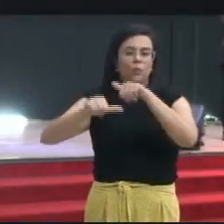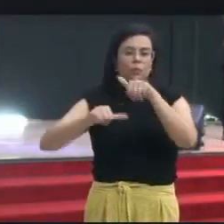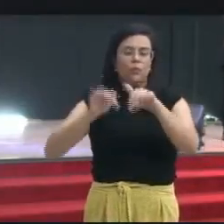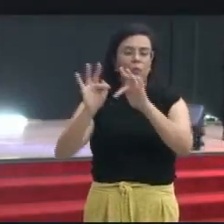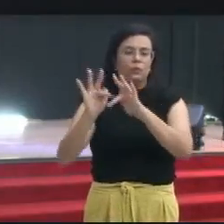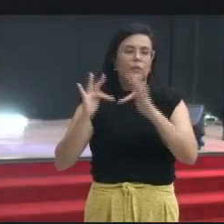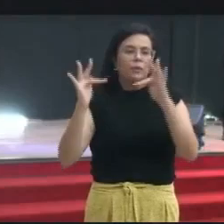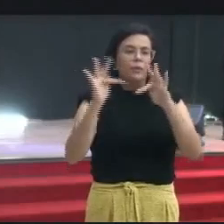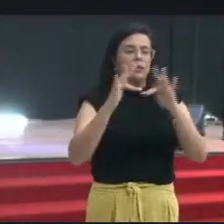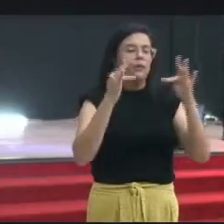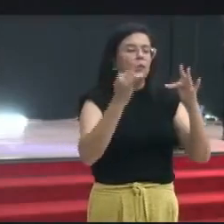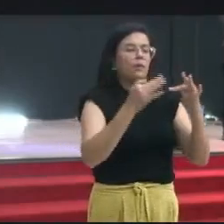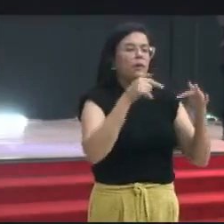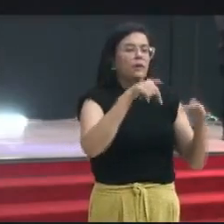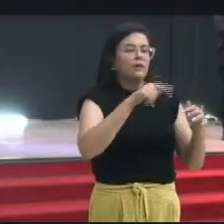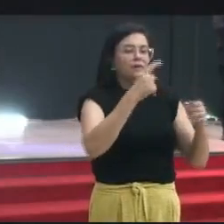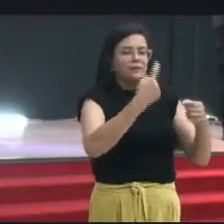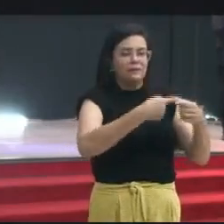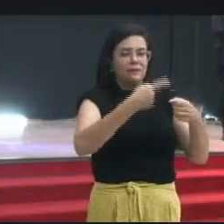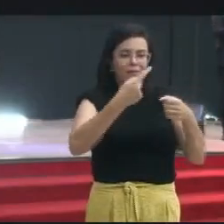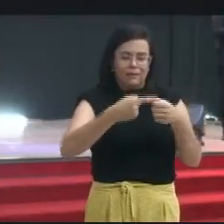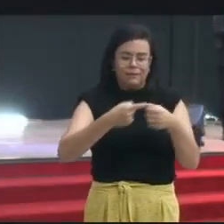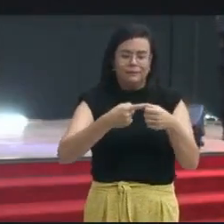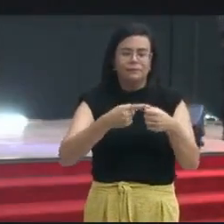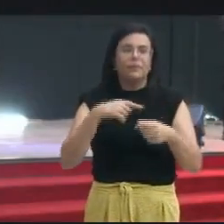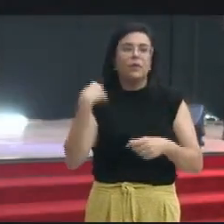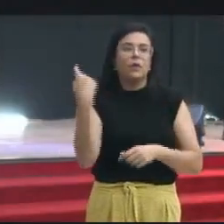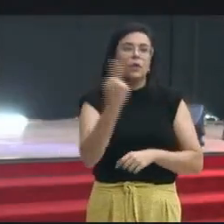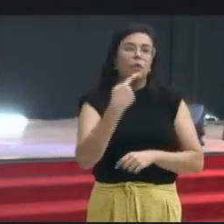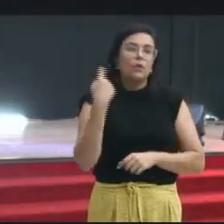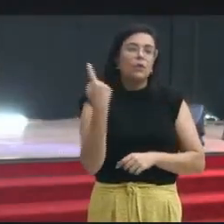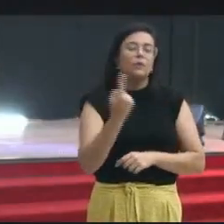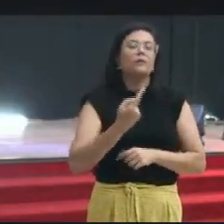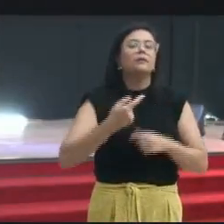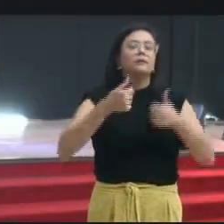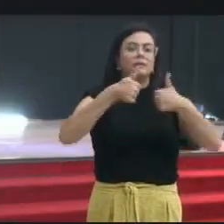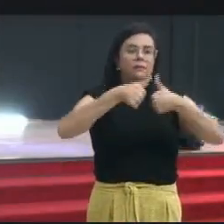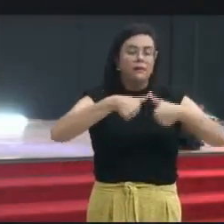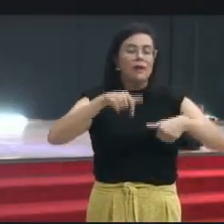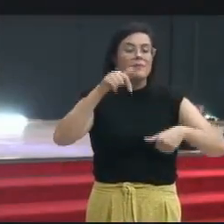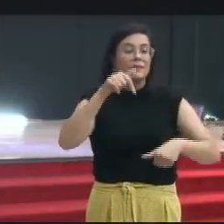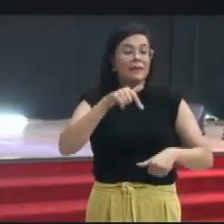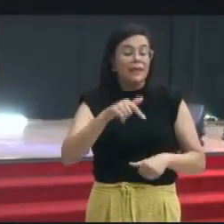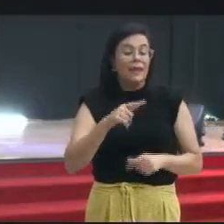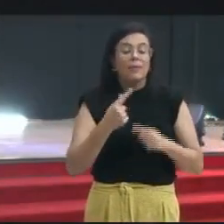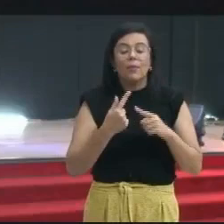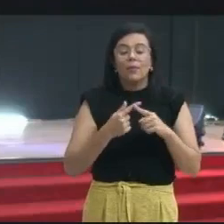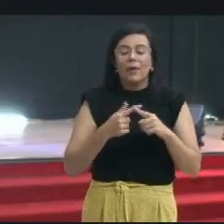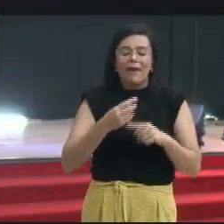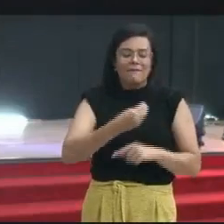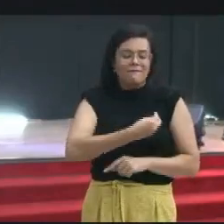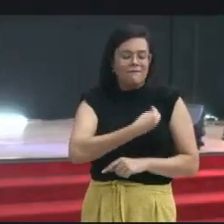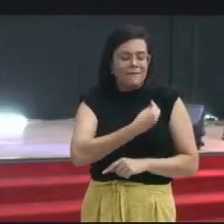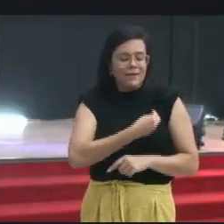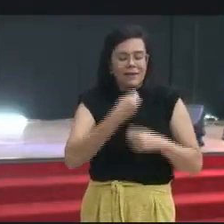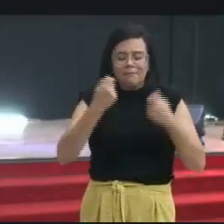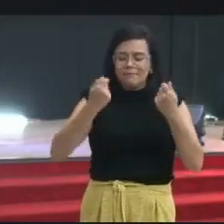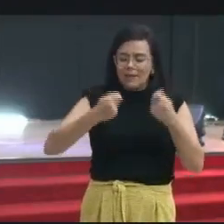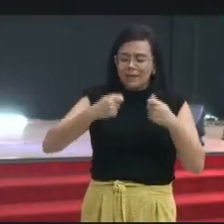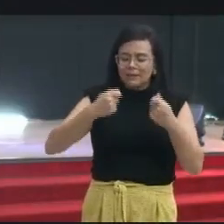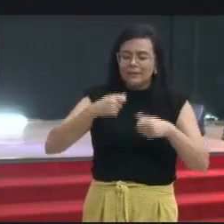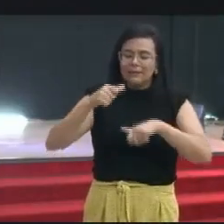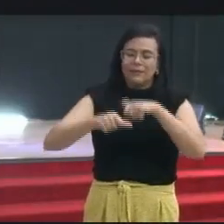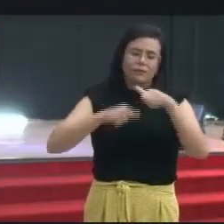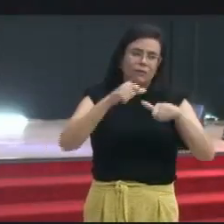desta cidade. Estamos aqui para que vidas sejam transformadas pelo poder